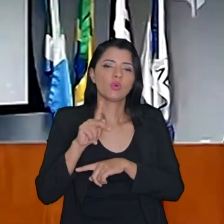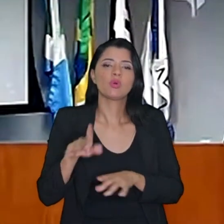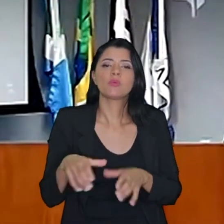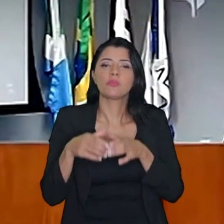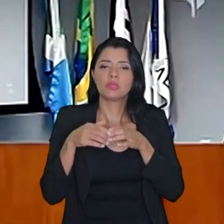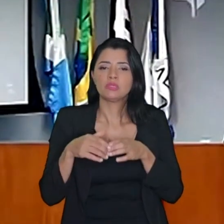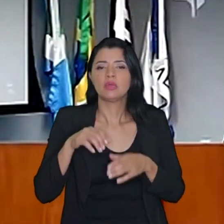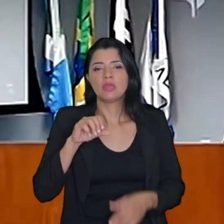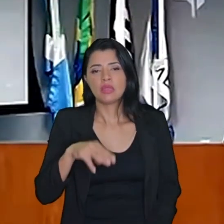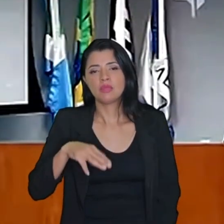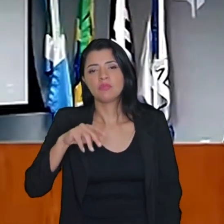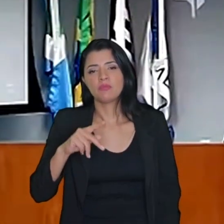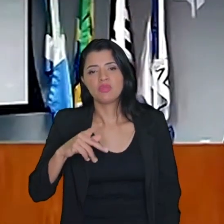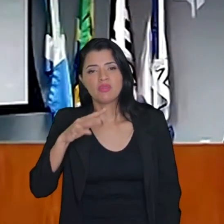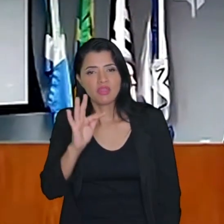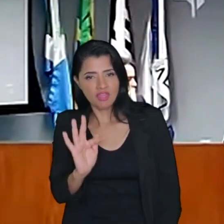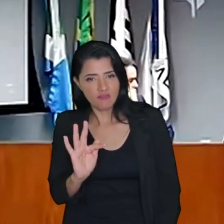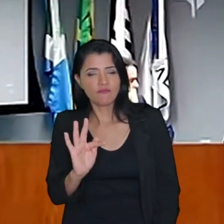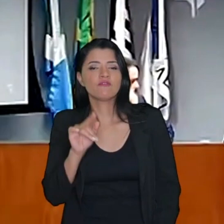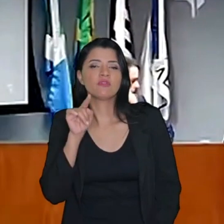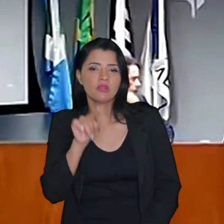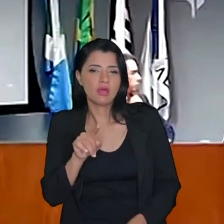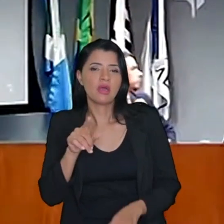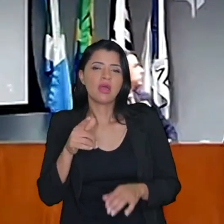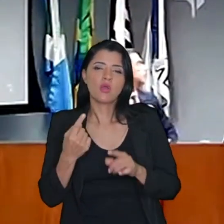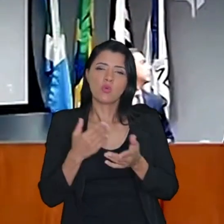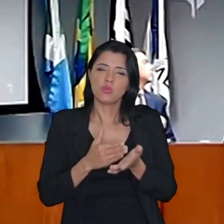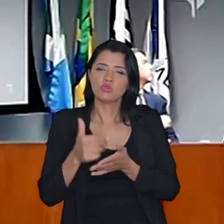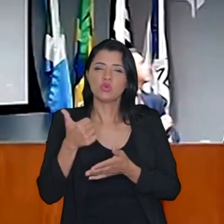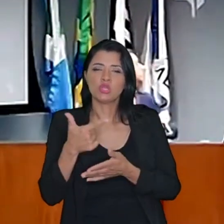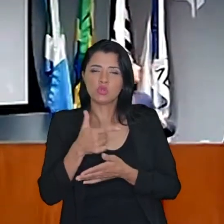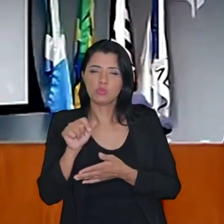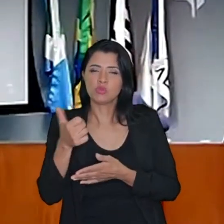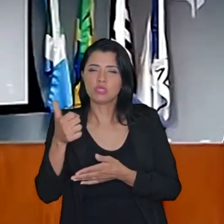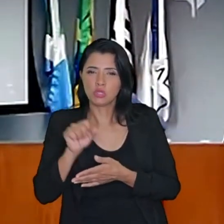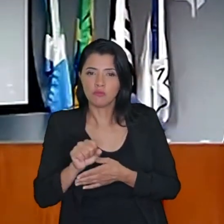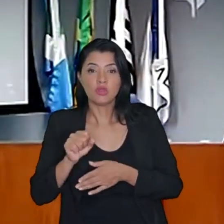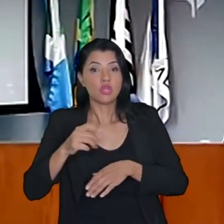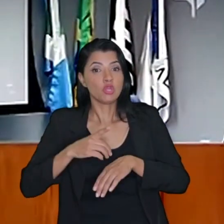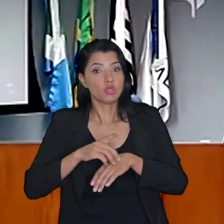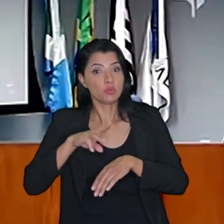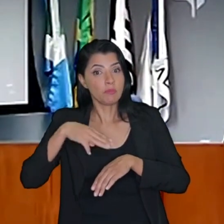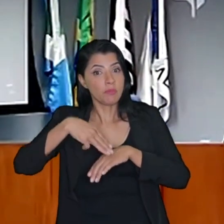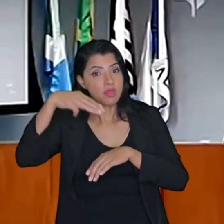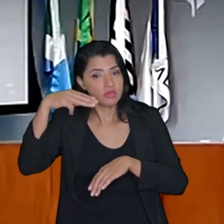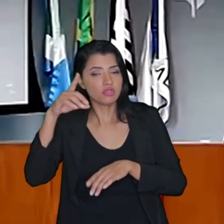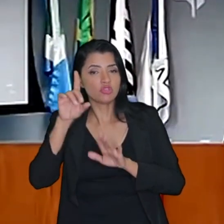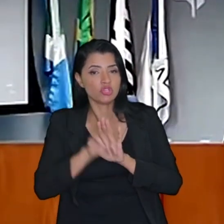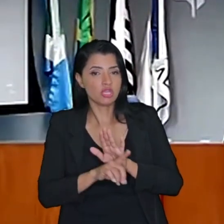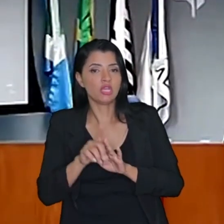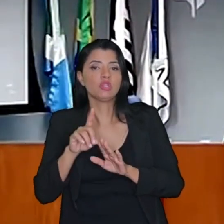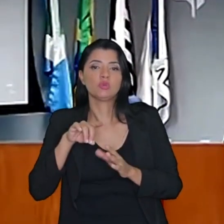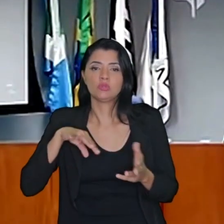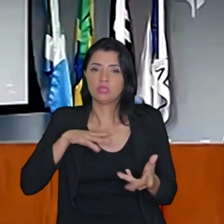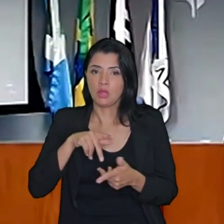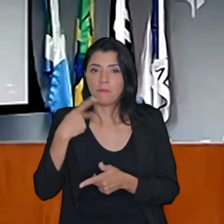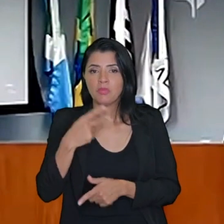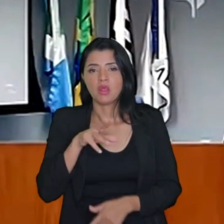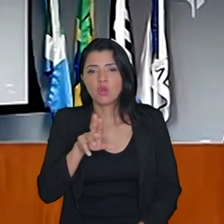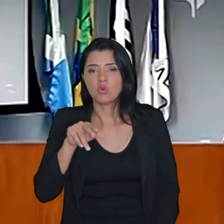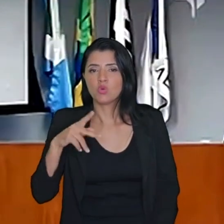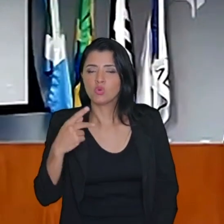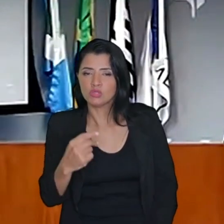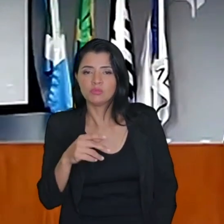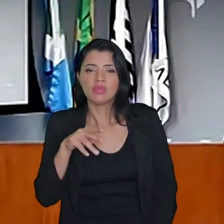do MPF, da Procuradoria-Geral da República desde 2019. Doutora e mestra em Direito Internacional pela Faculdade de Direito da USP. MBA